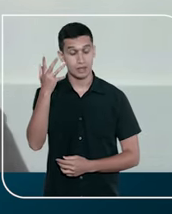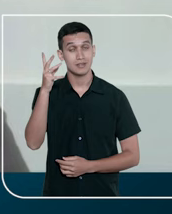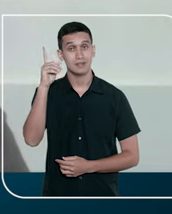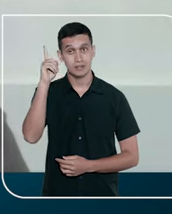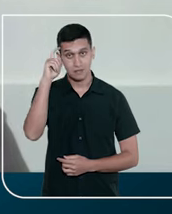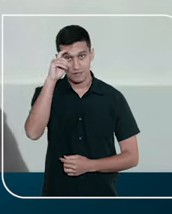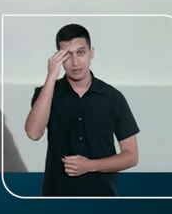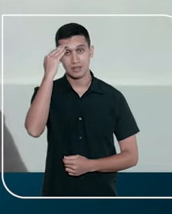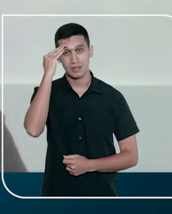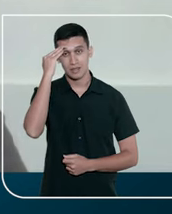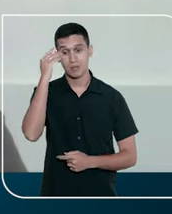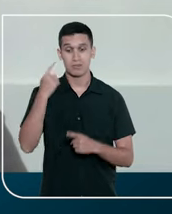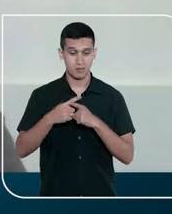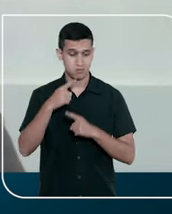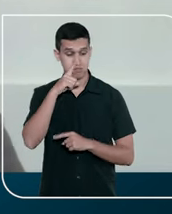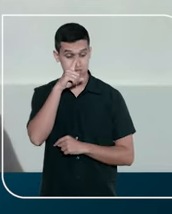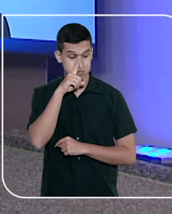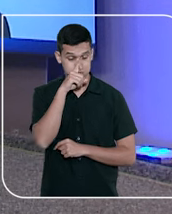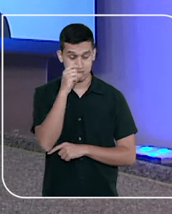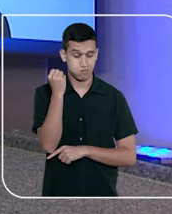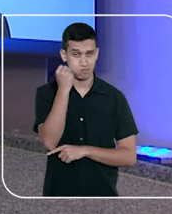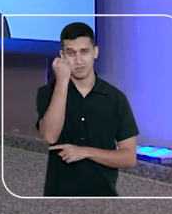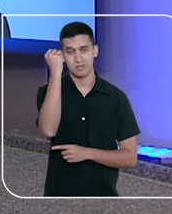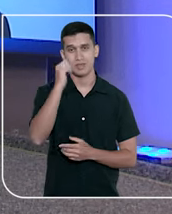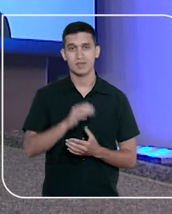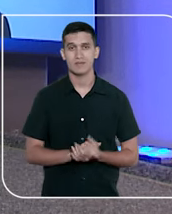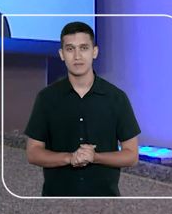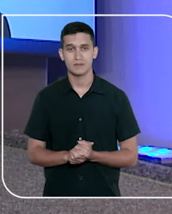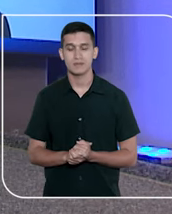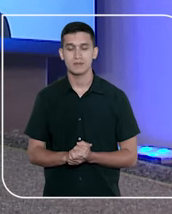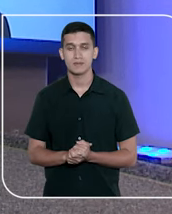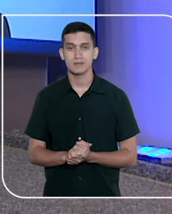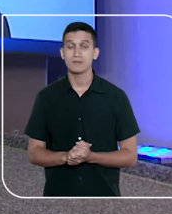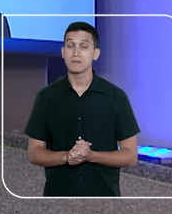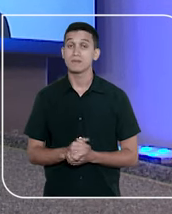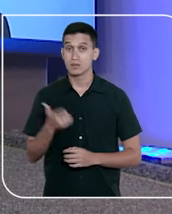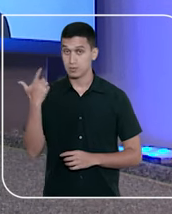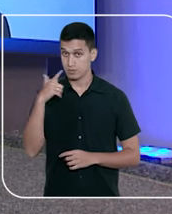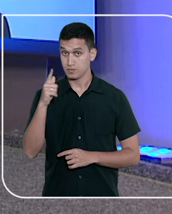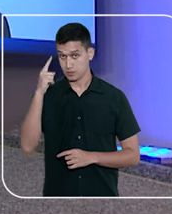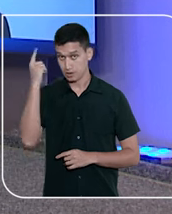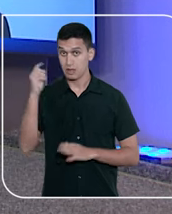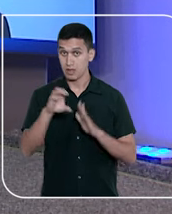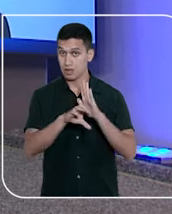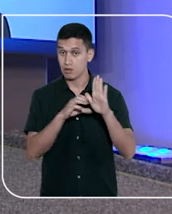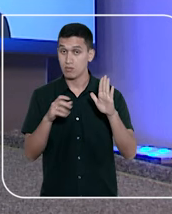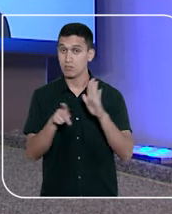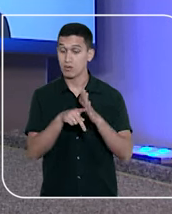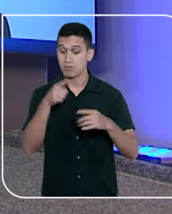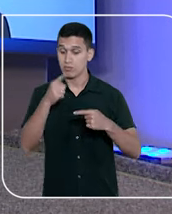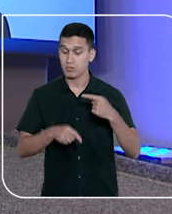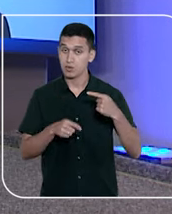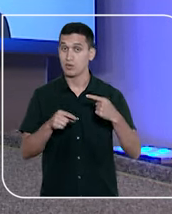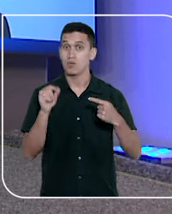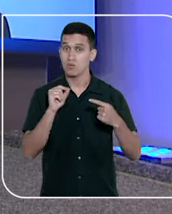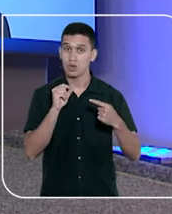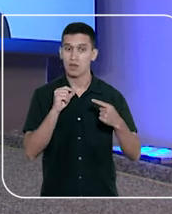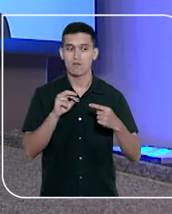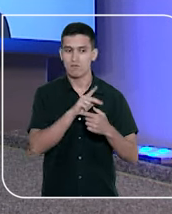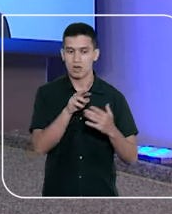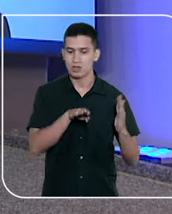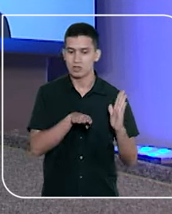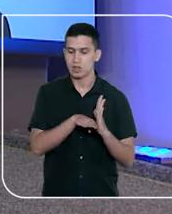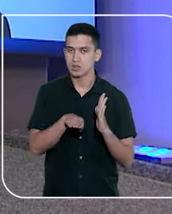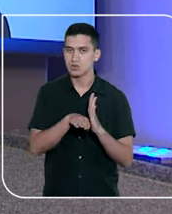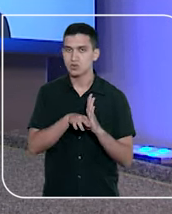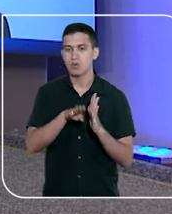compreender como se assume esse risco. E sobre a validade da cláusula que proíbe a transferência dos pontos ou bônus por sucessão